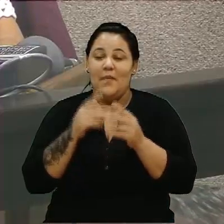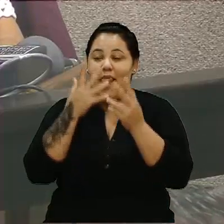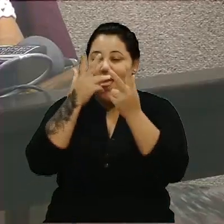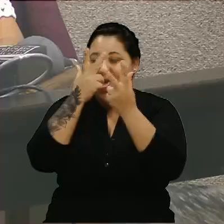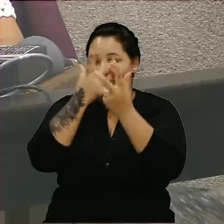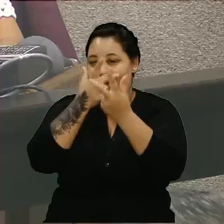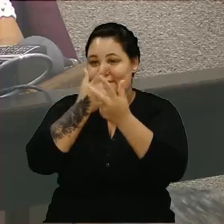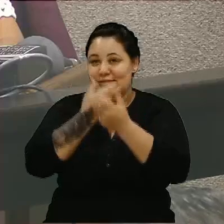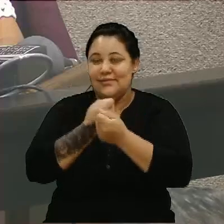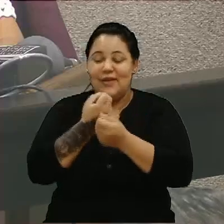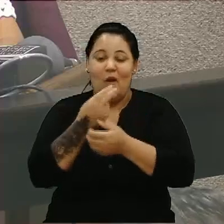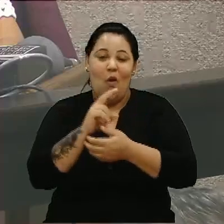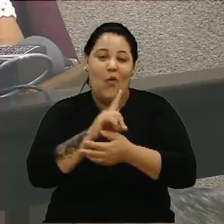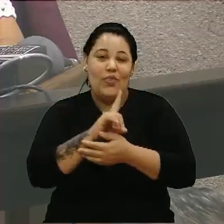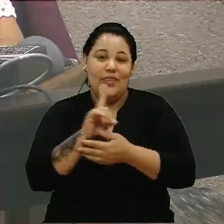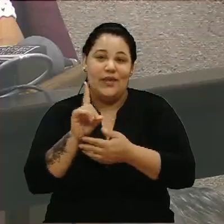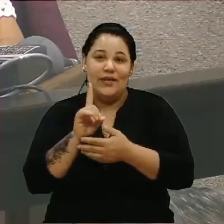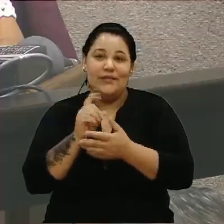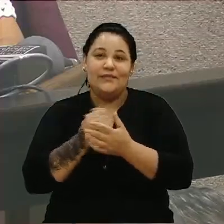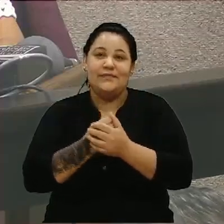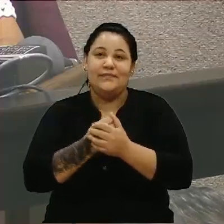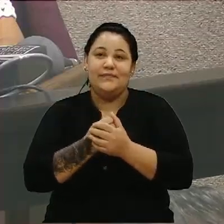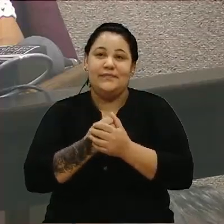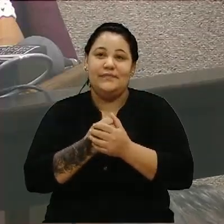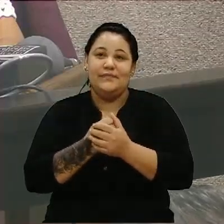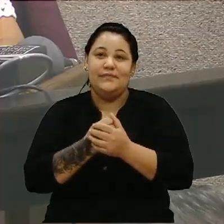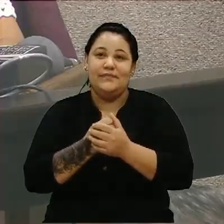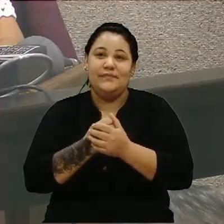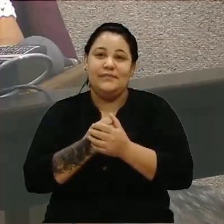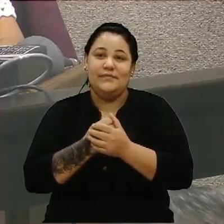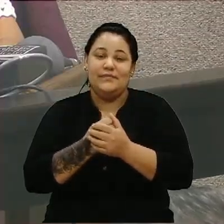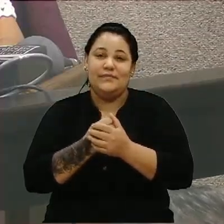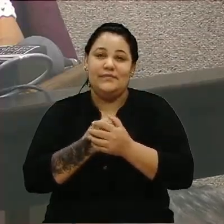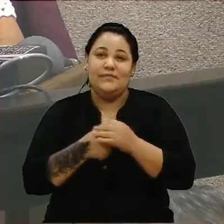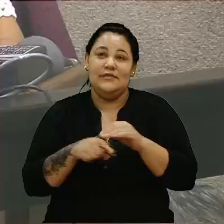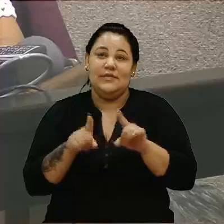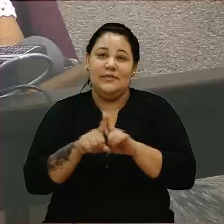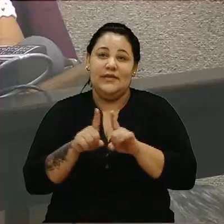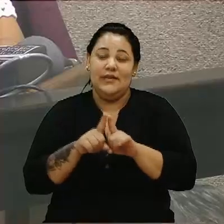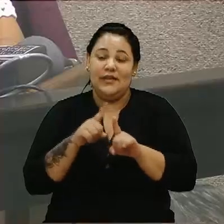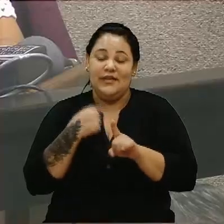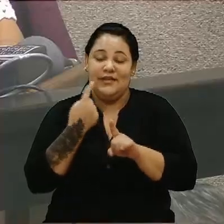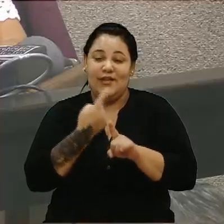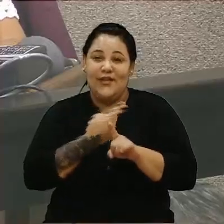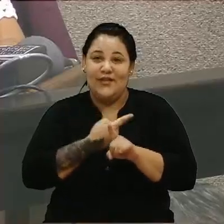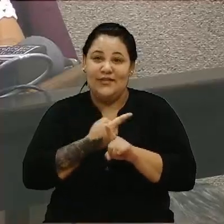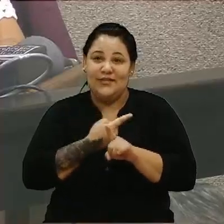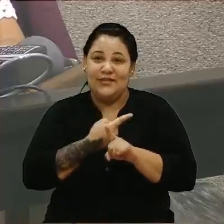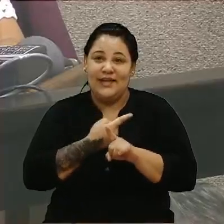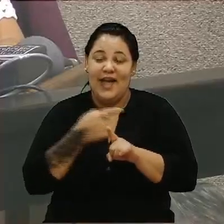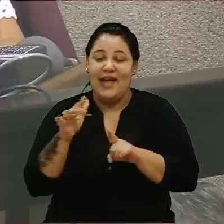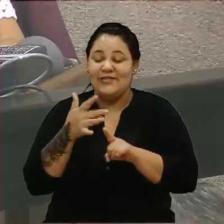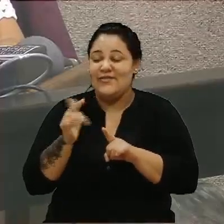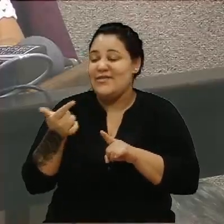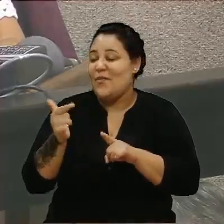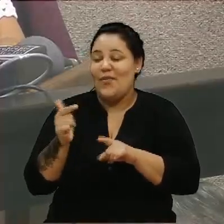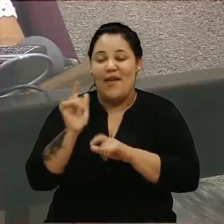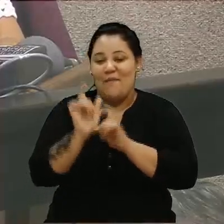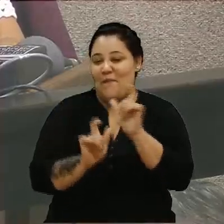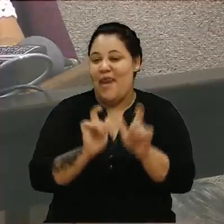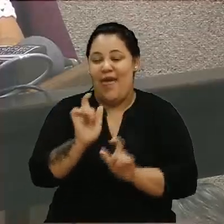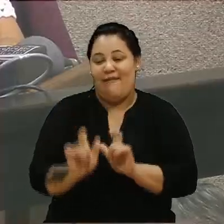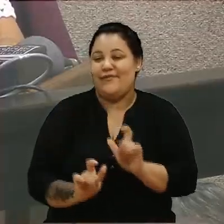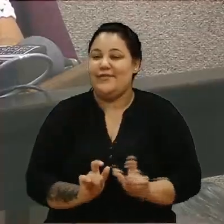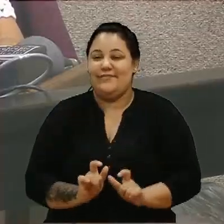beleza, né, ou não, e estéticos, e a gente fica até sem palavras para